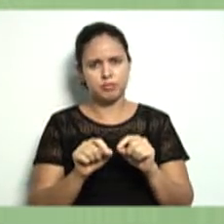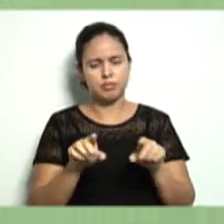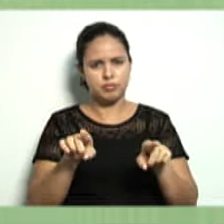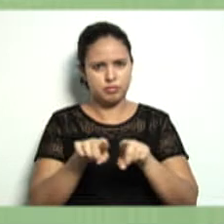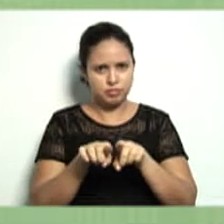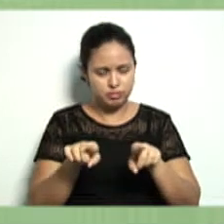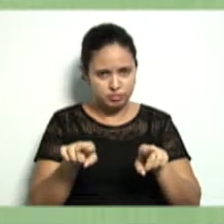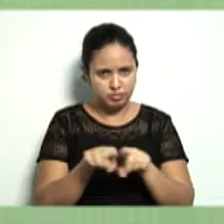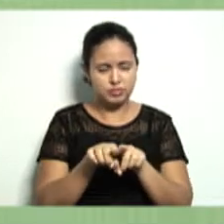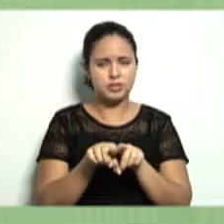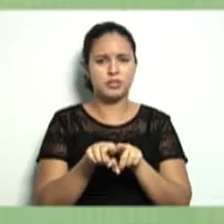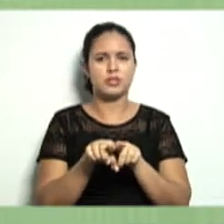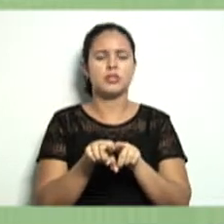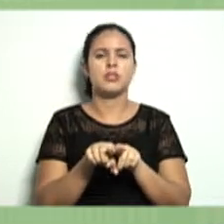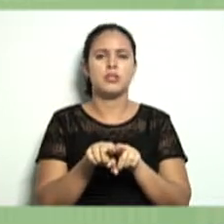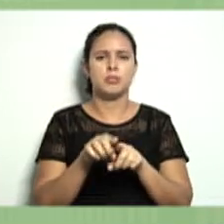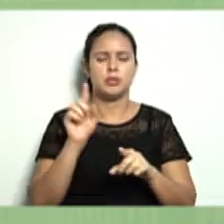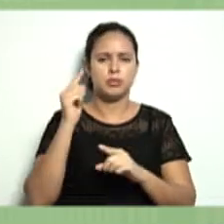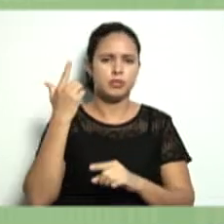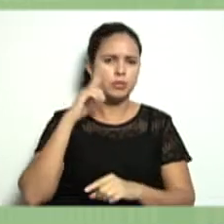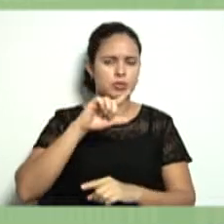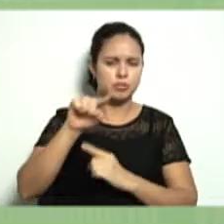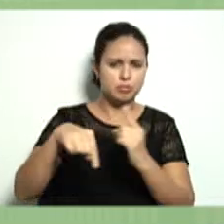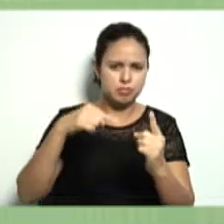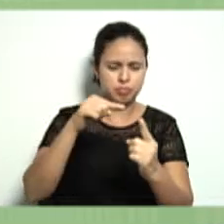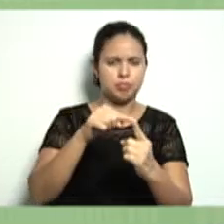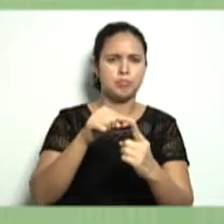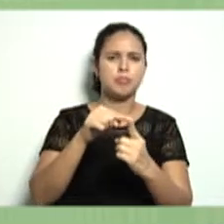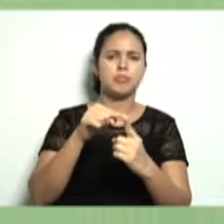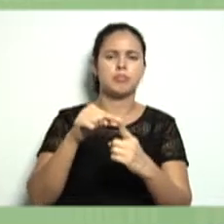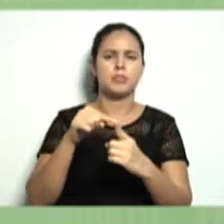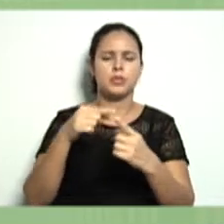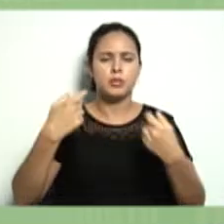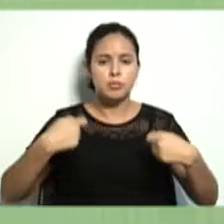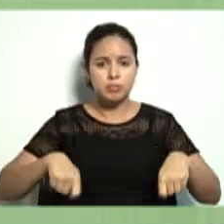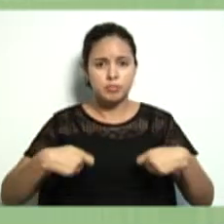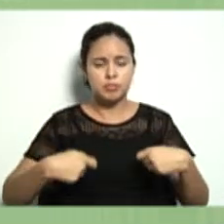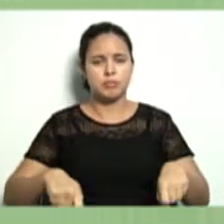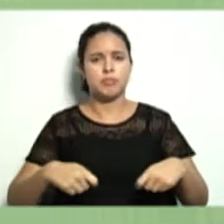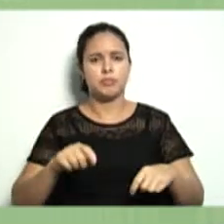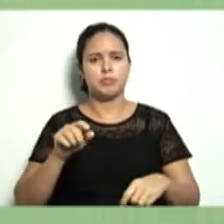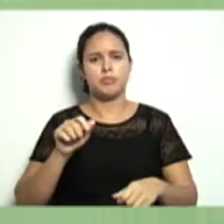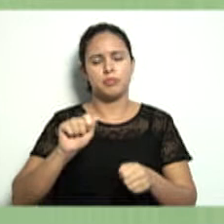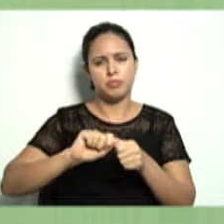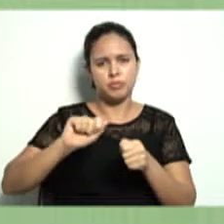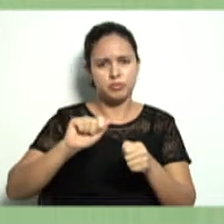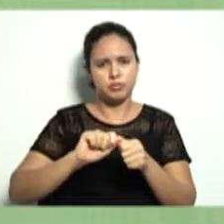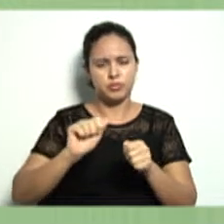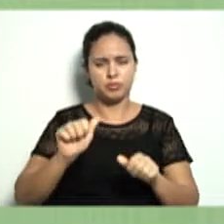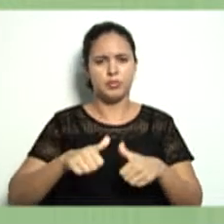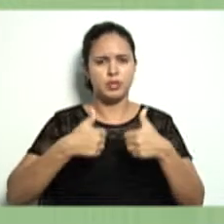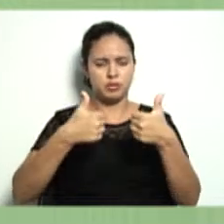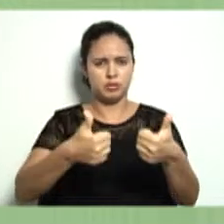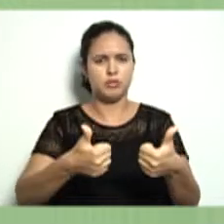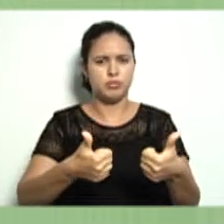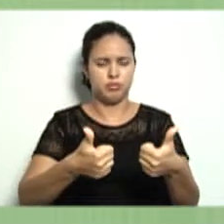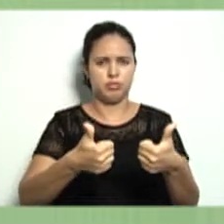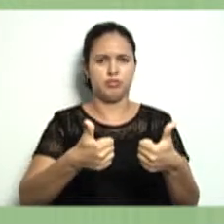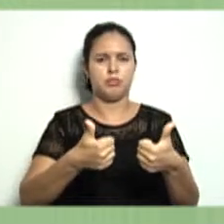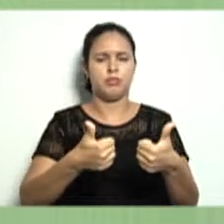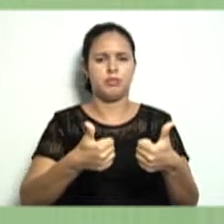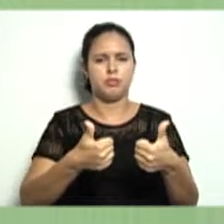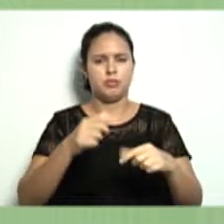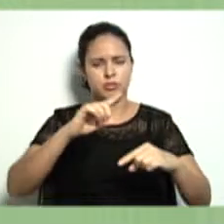a efetividade e a eficiência nas operações. Eu preciso fazer da melhor forma e com